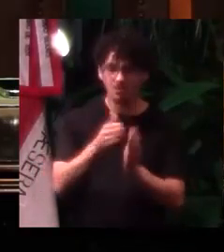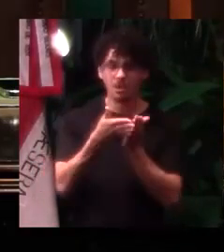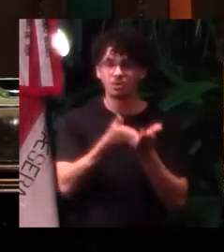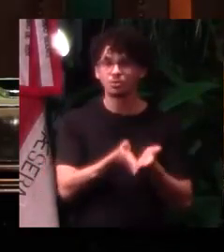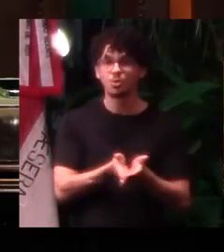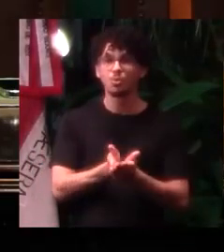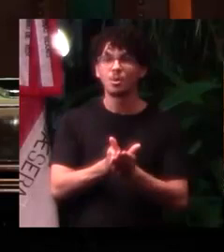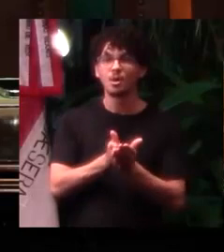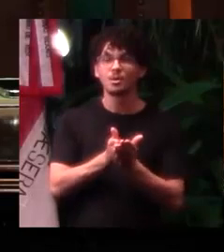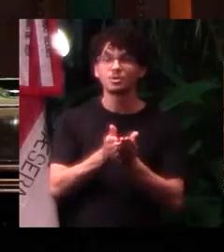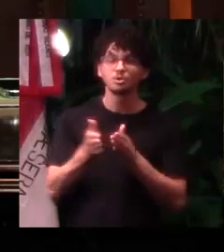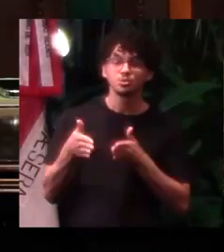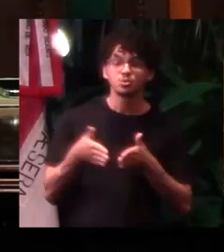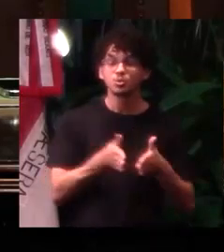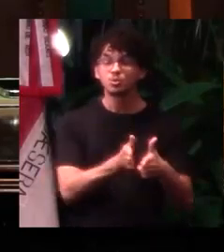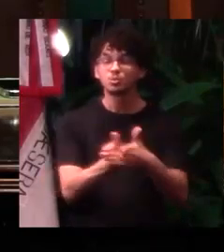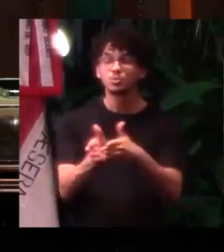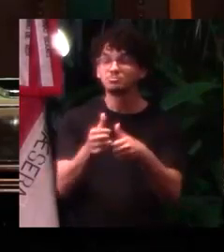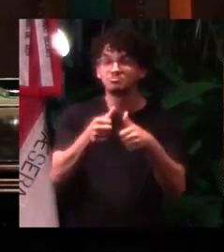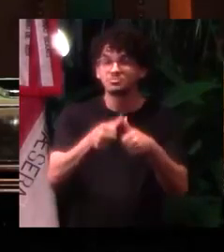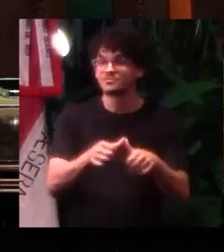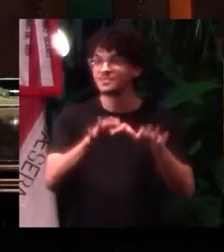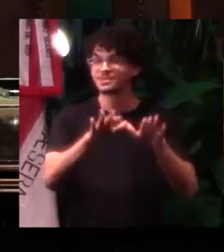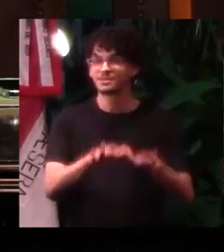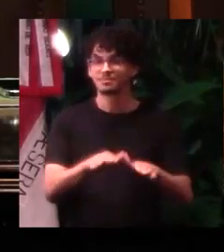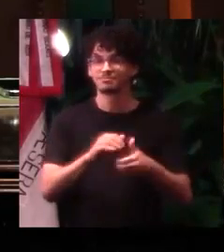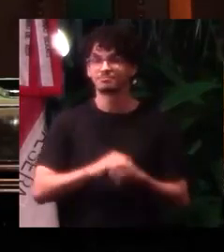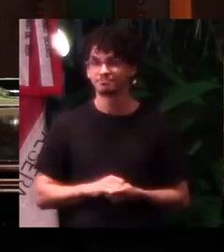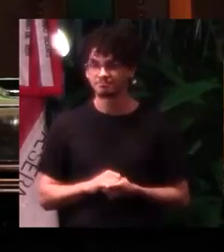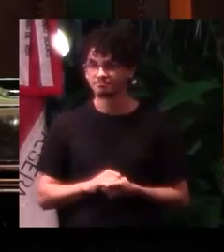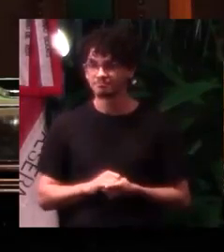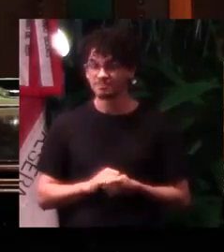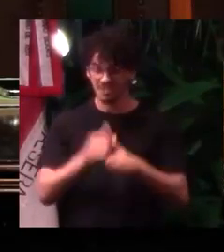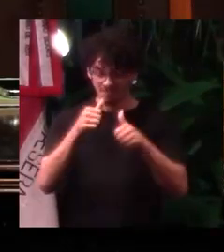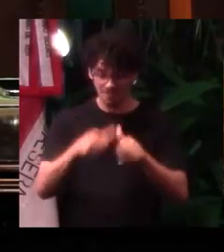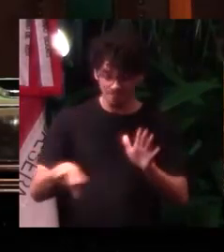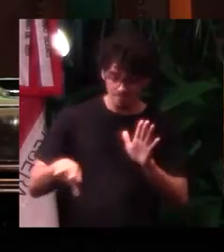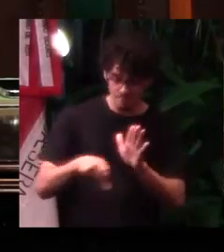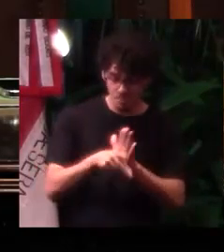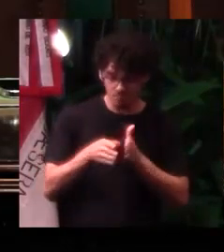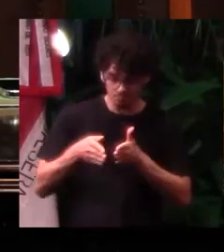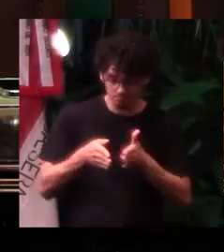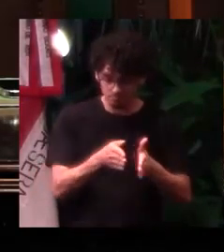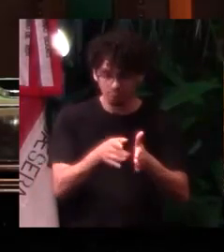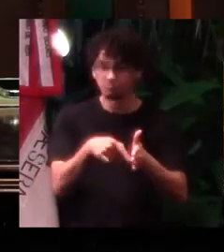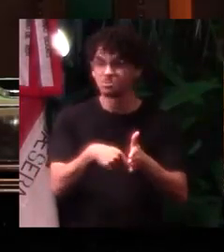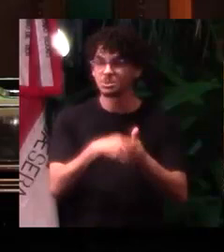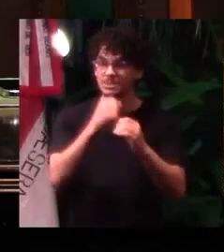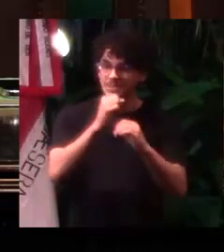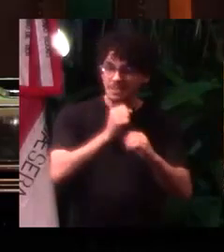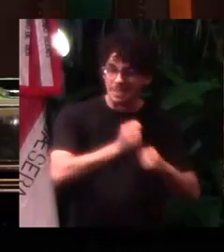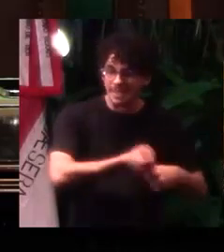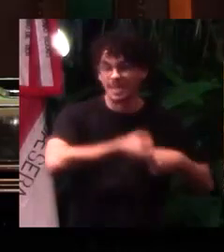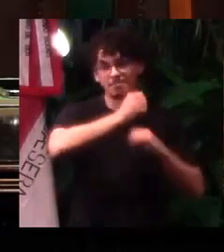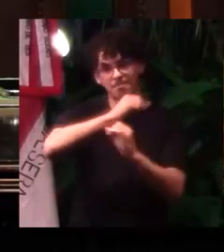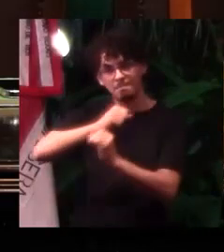fica no rio, no próprio meio do rio, remando ali